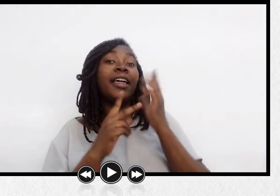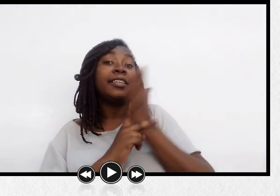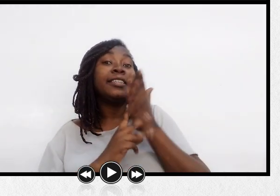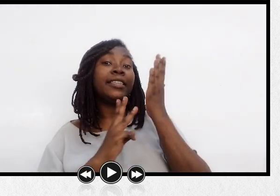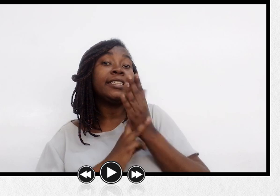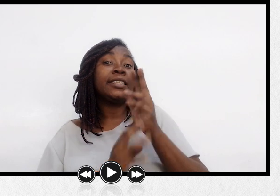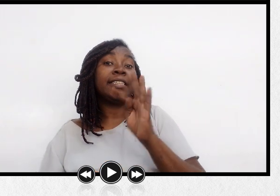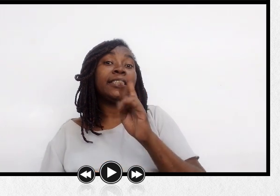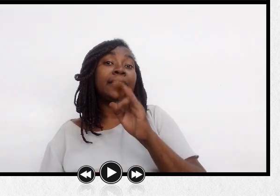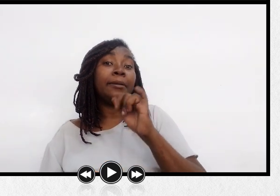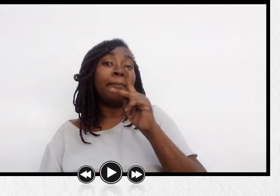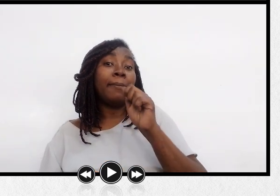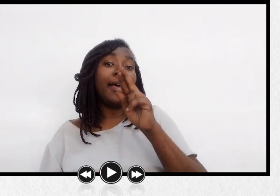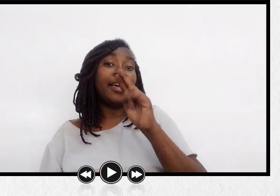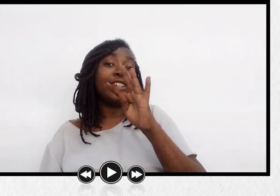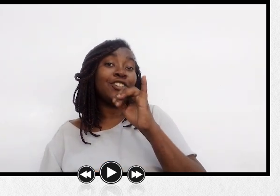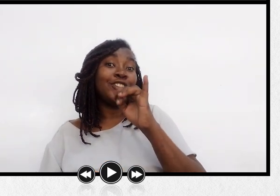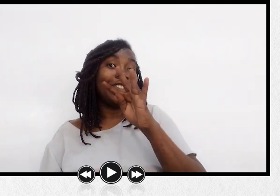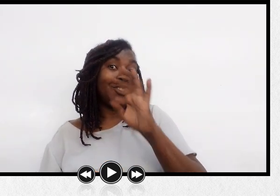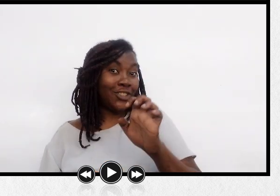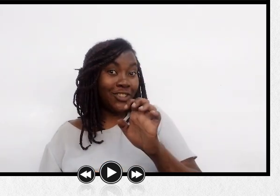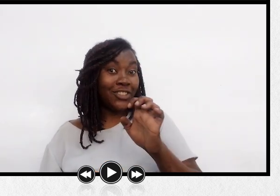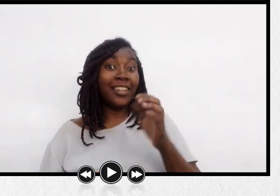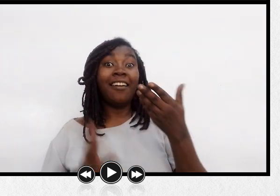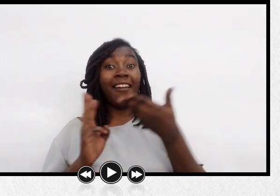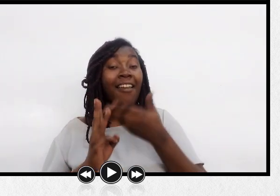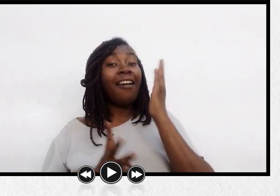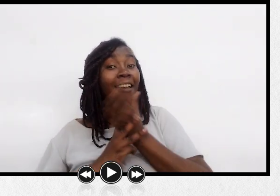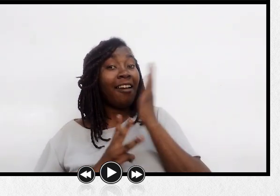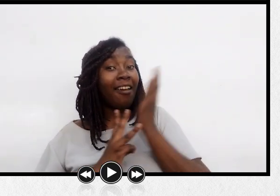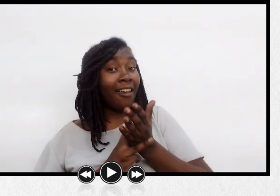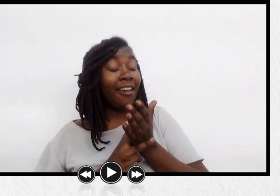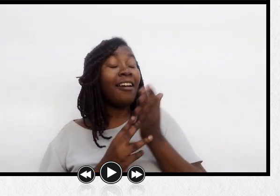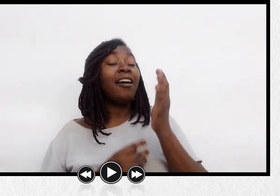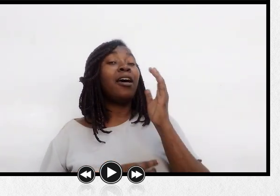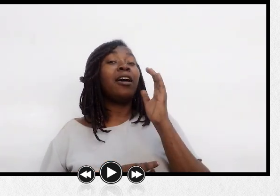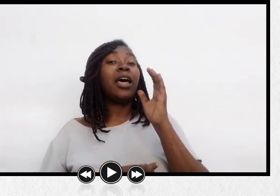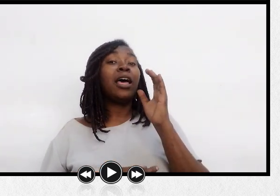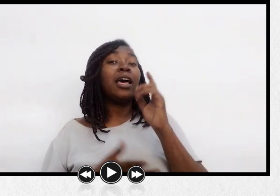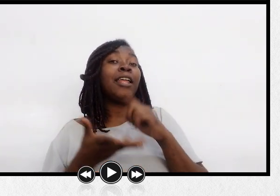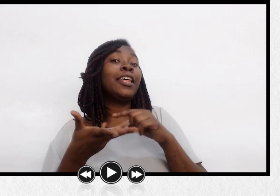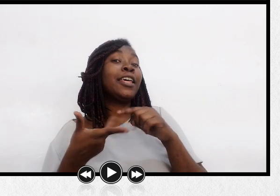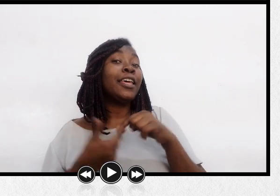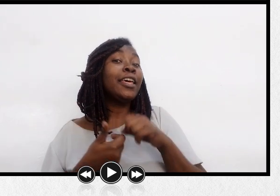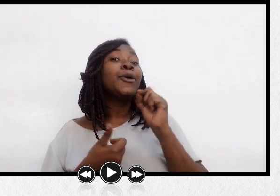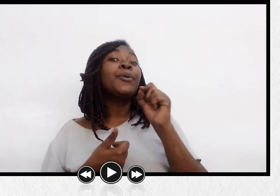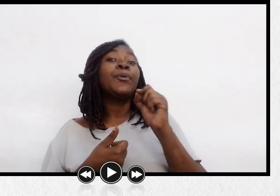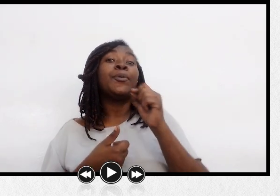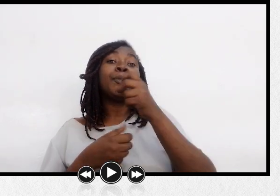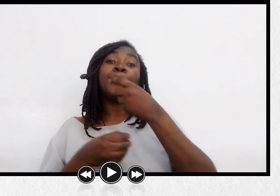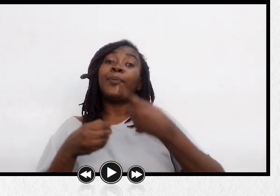que significa? A sua composição está dividida entre os municípios